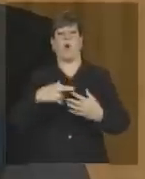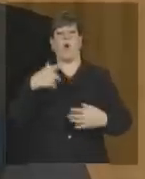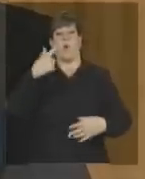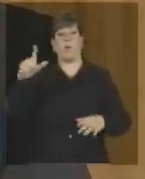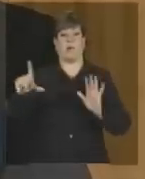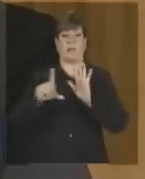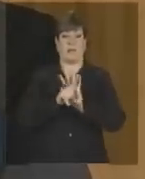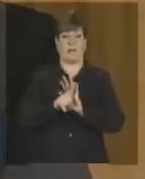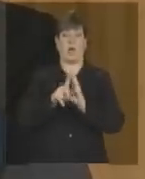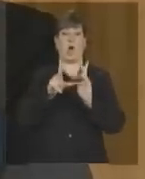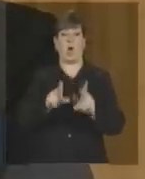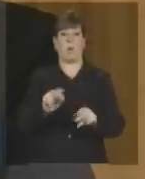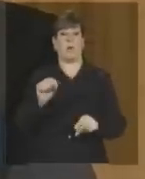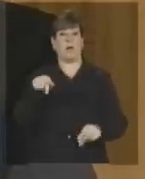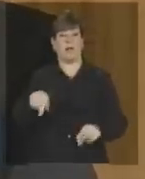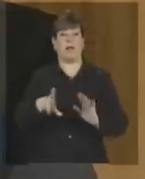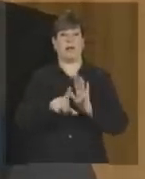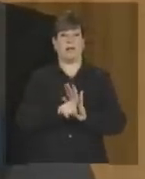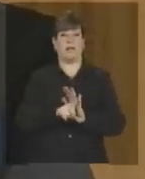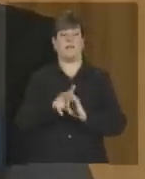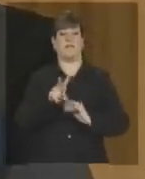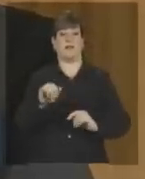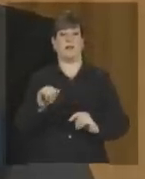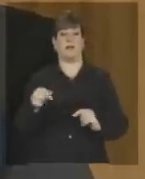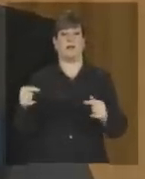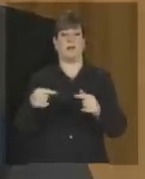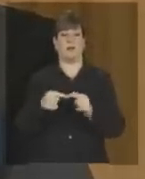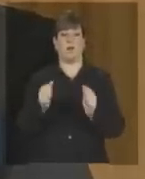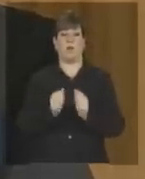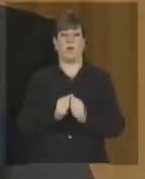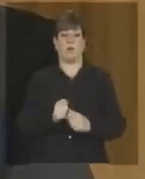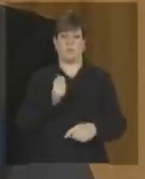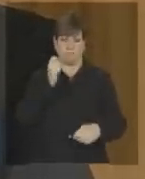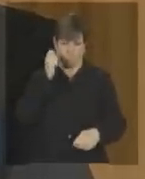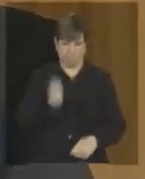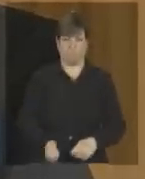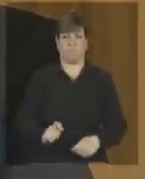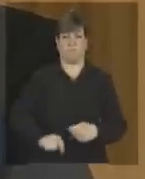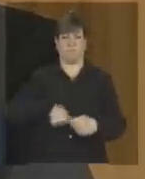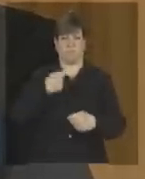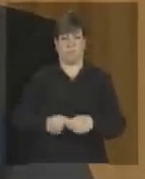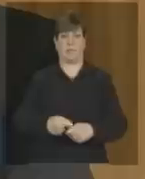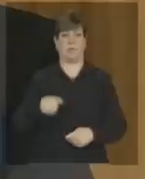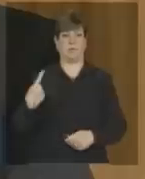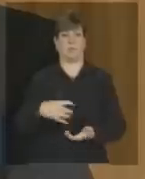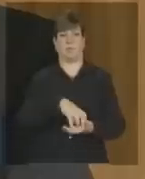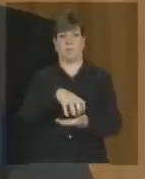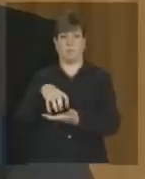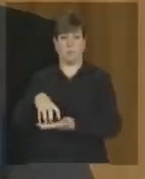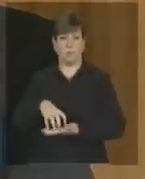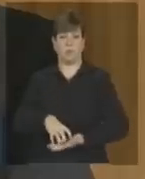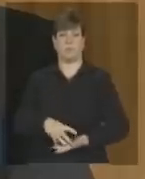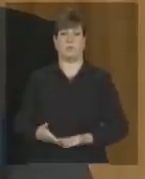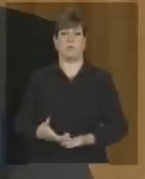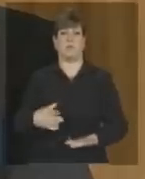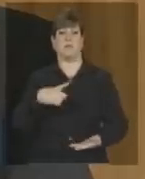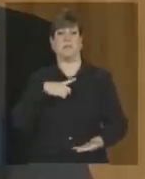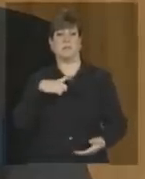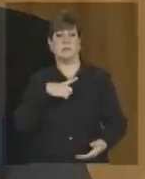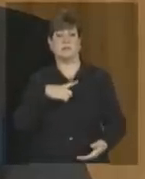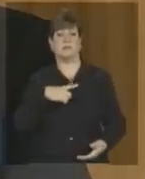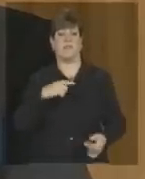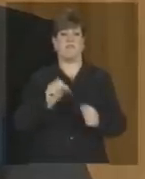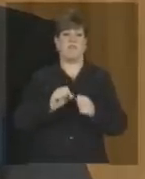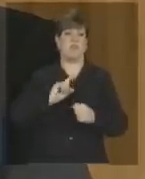como aquela que vai lidar com a punição de organizações que estão